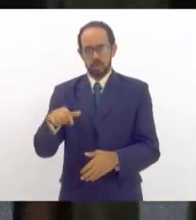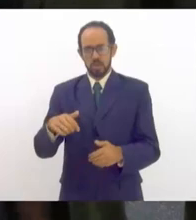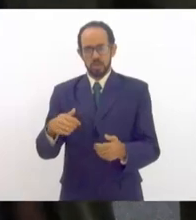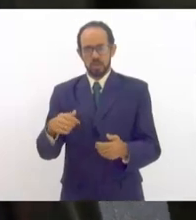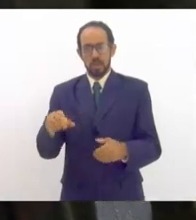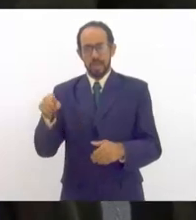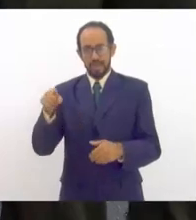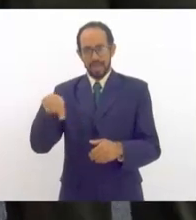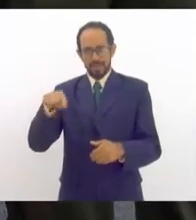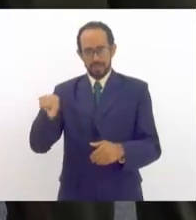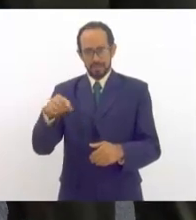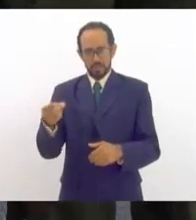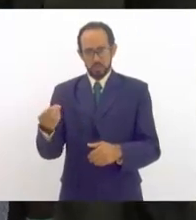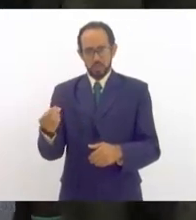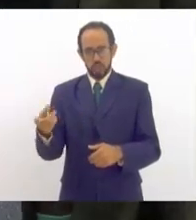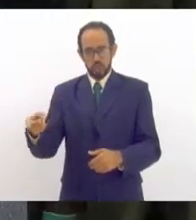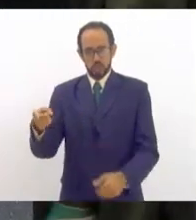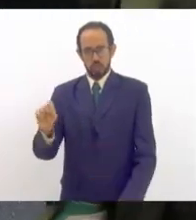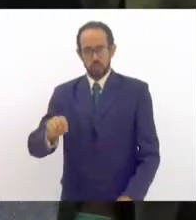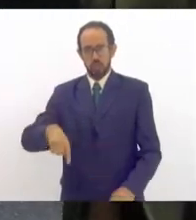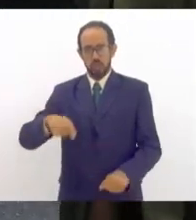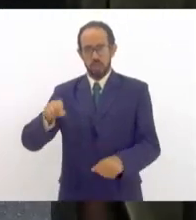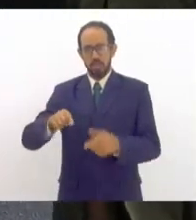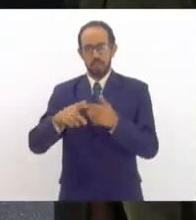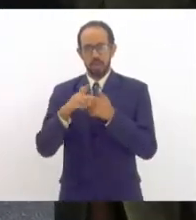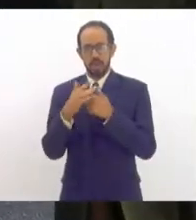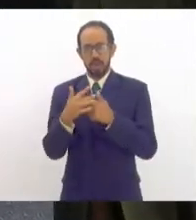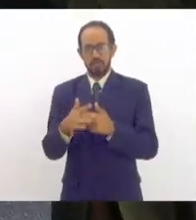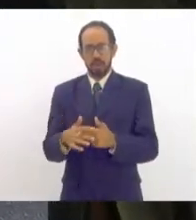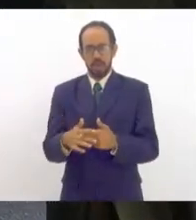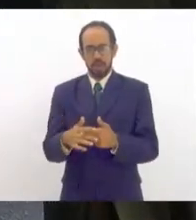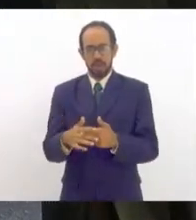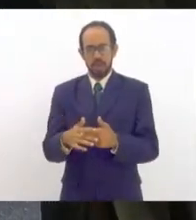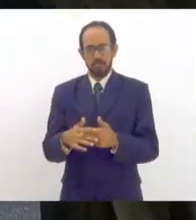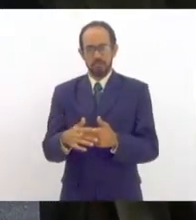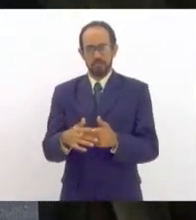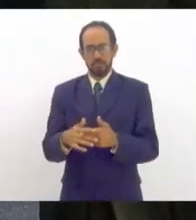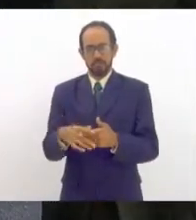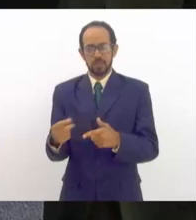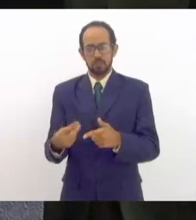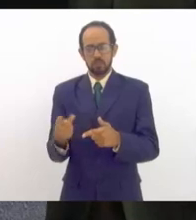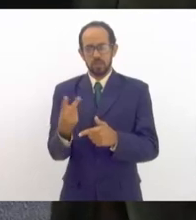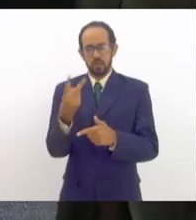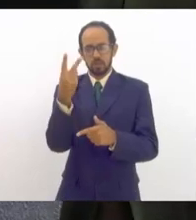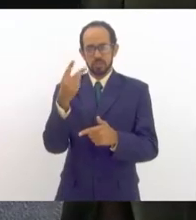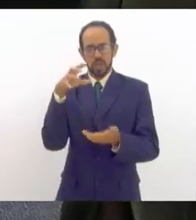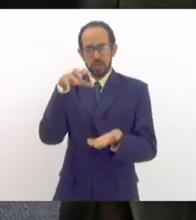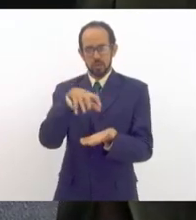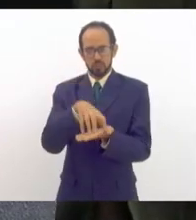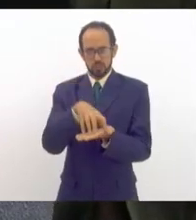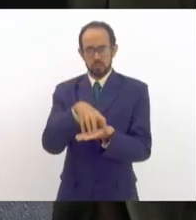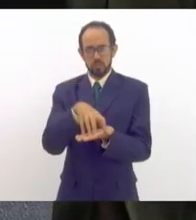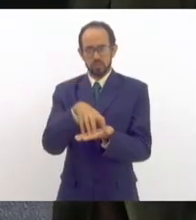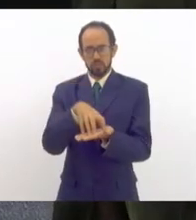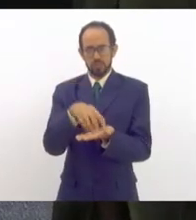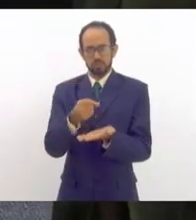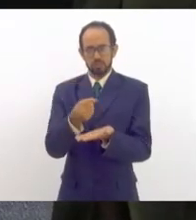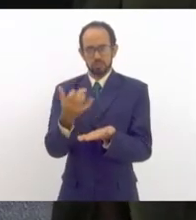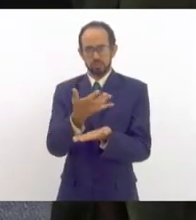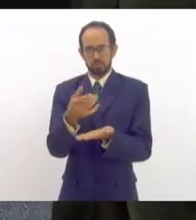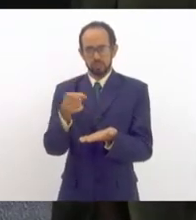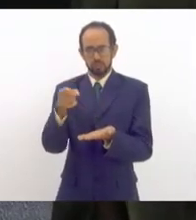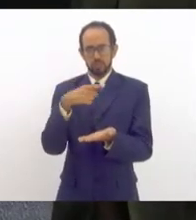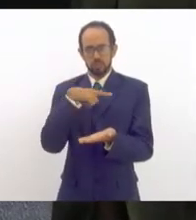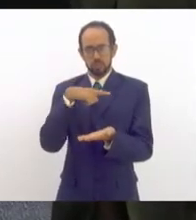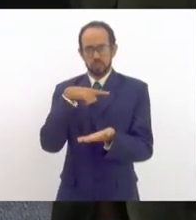estrutural ele Visa reparar e valorizar as áreas quando você